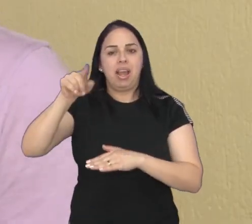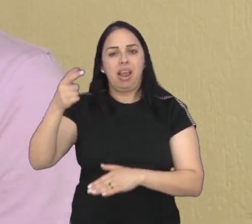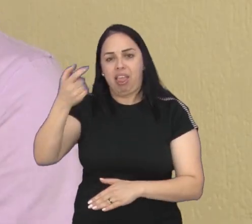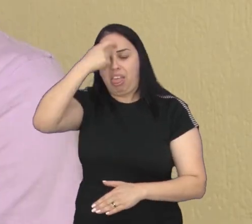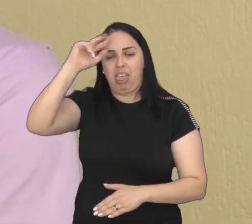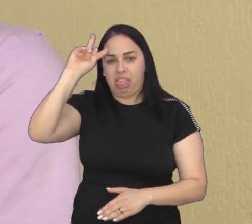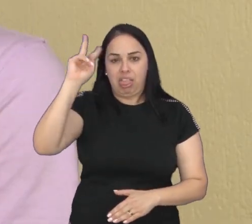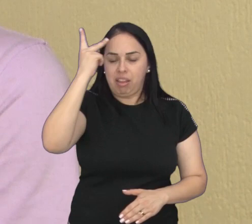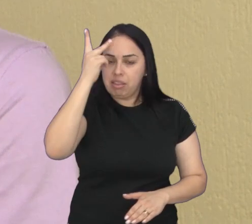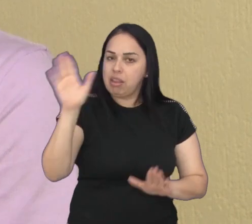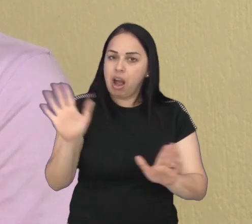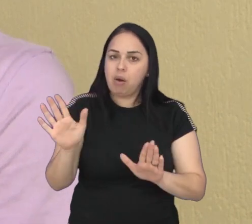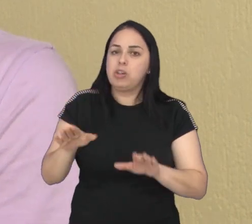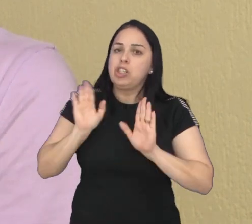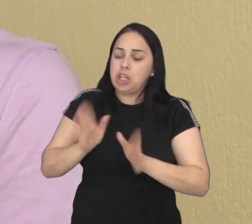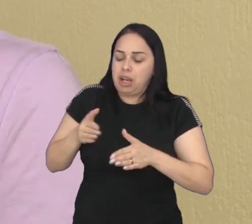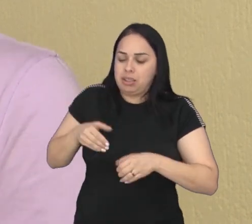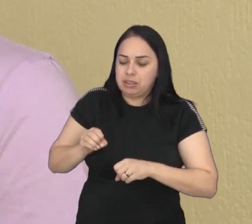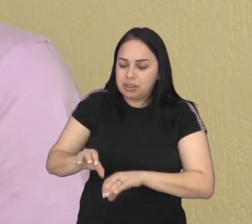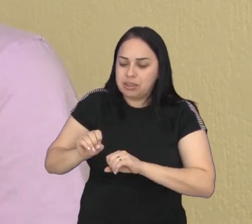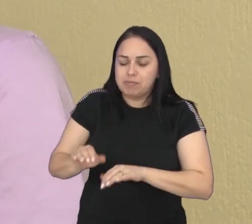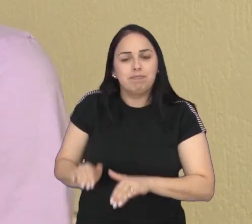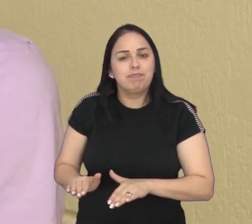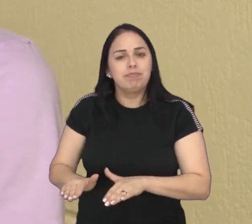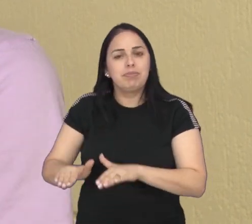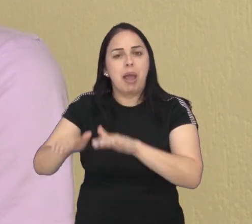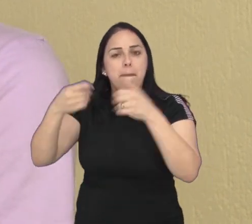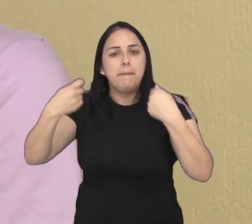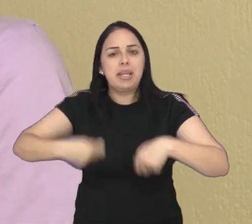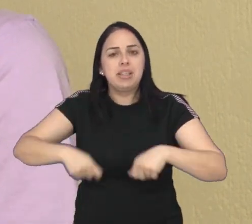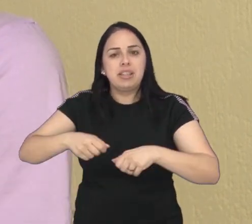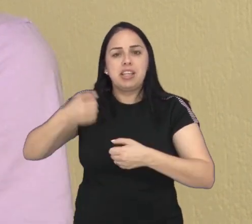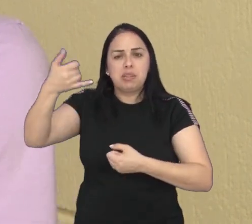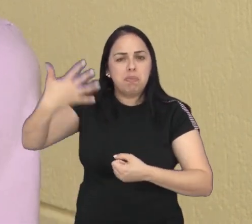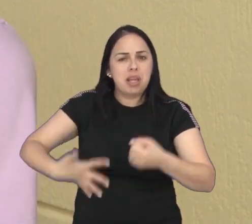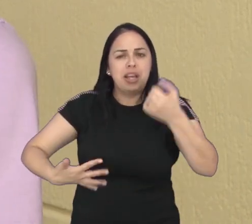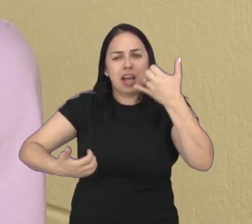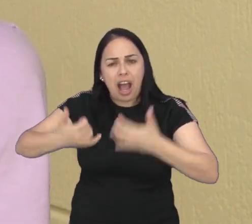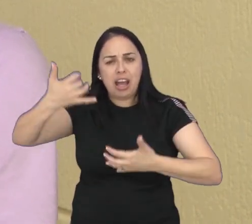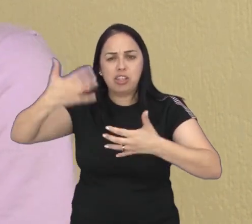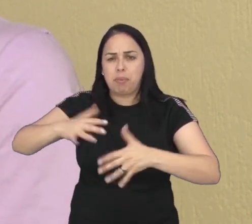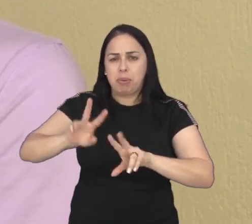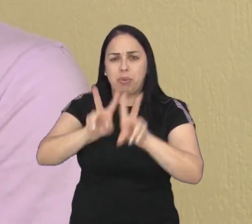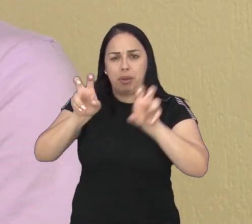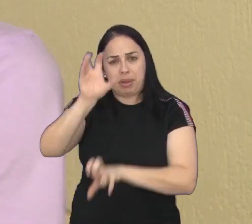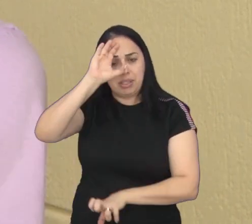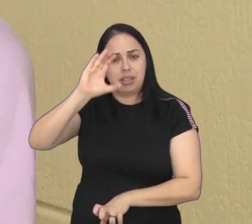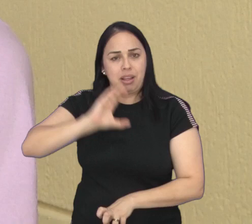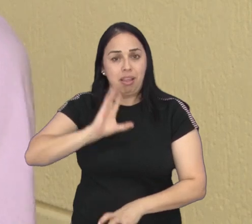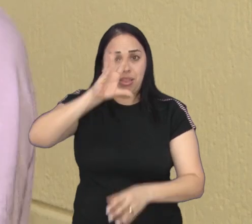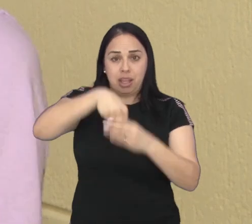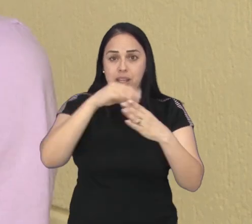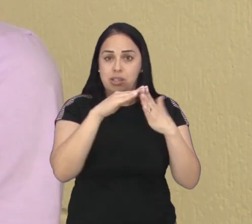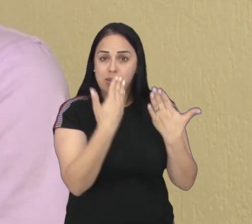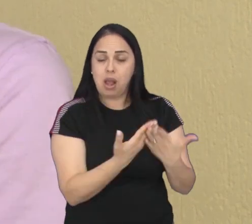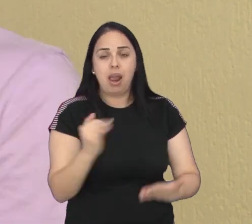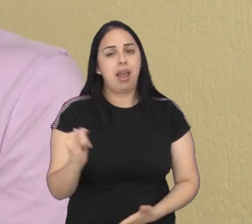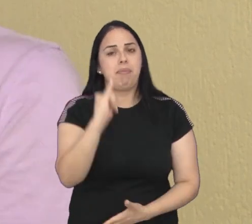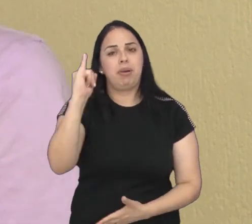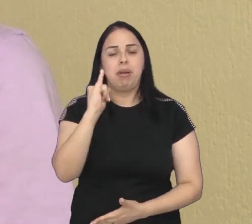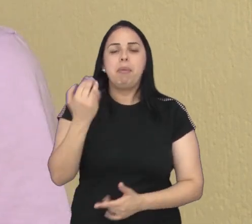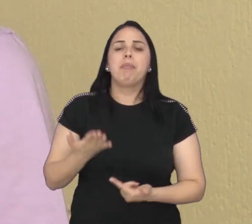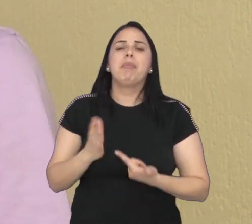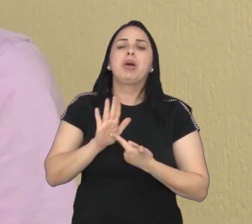reconhecimento por parte da Câmara de que existe uma necessidade de se falar sobre cidadania cidadania no espaço escolar, por exemplo,